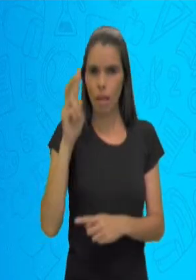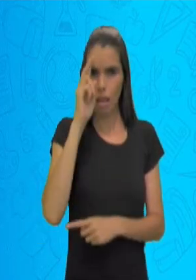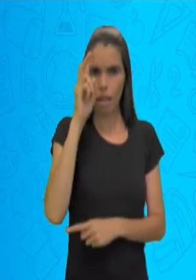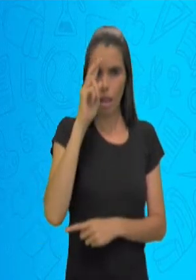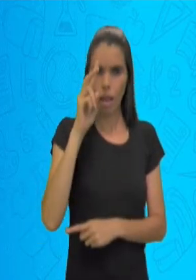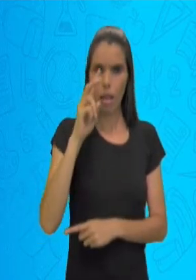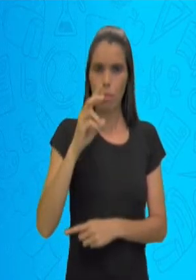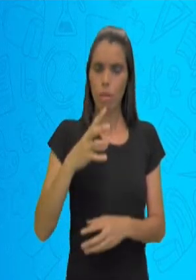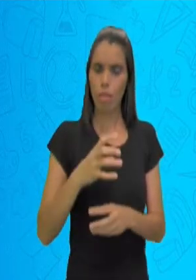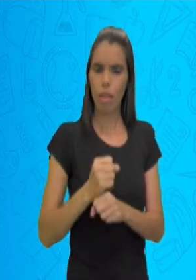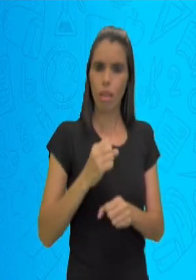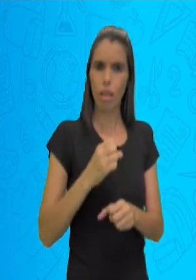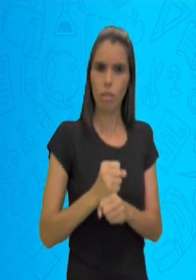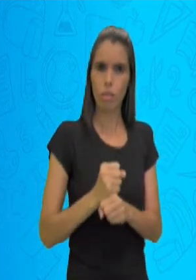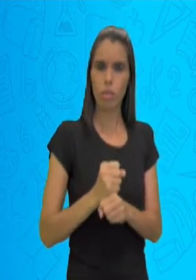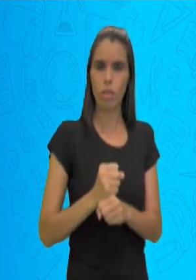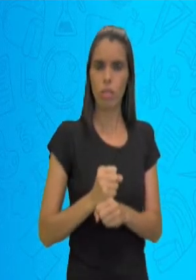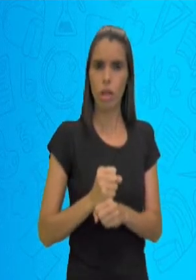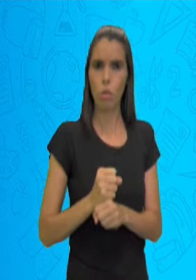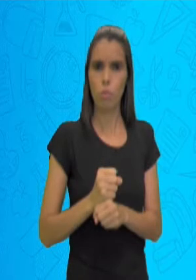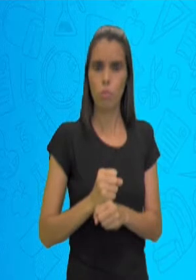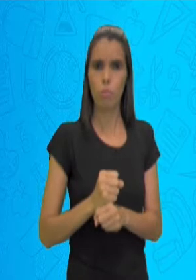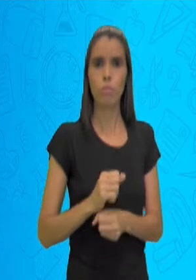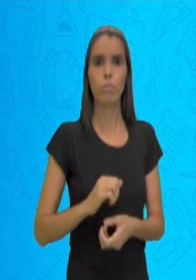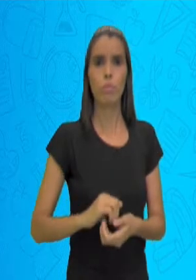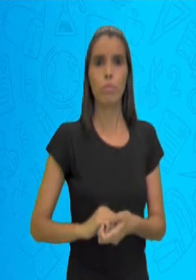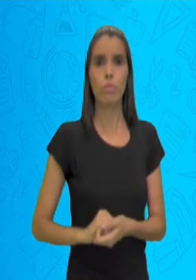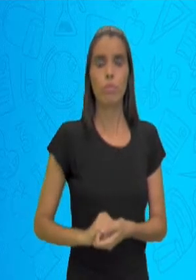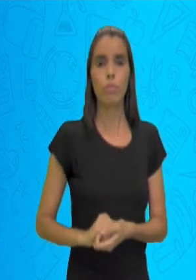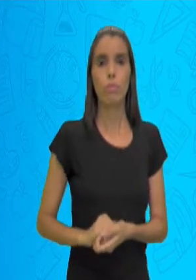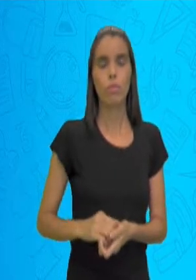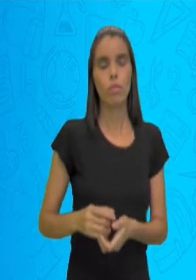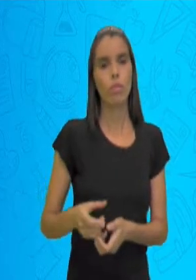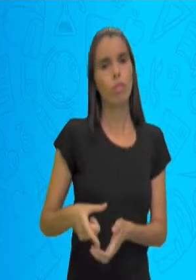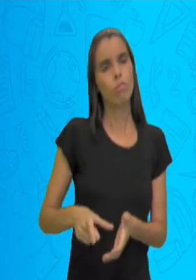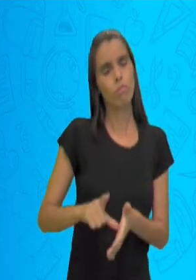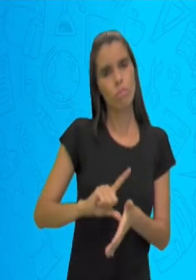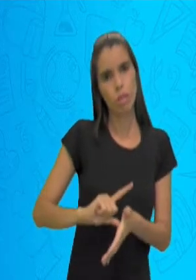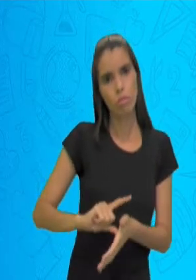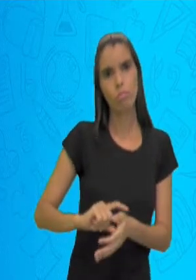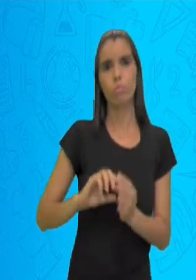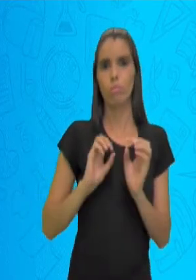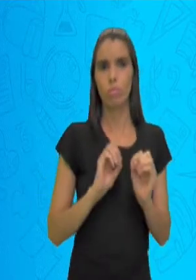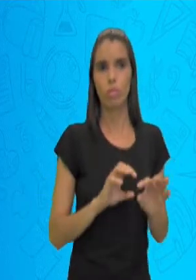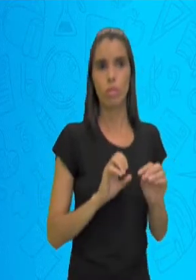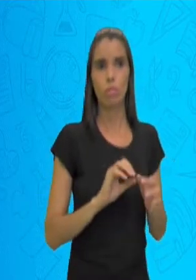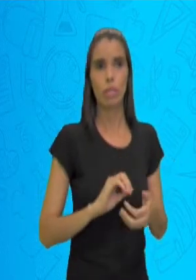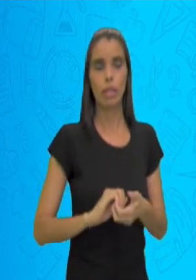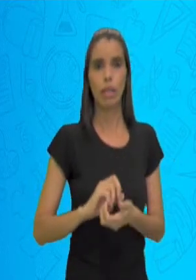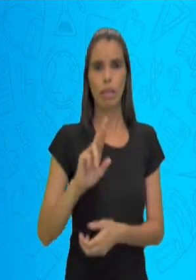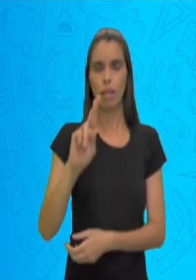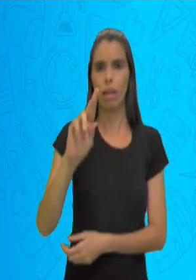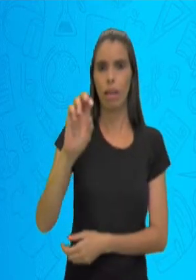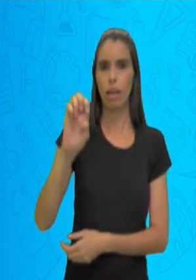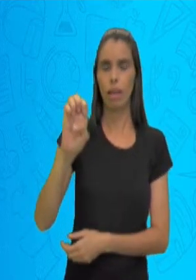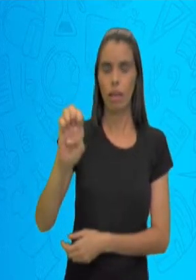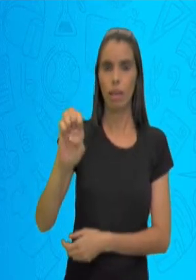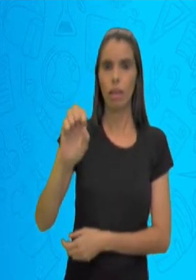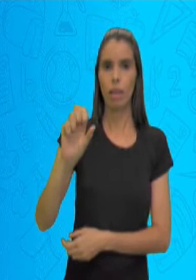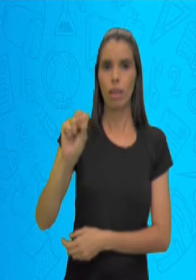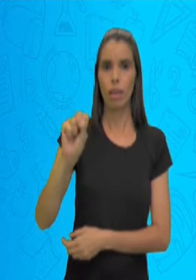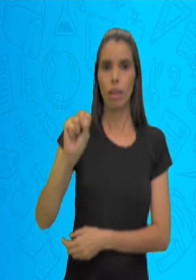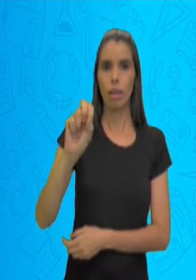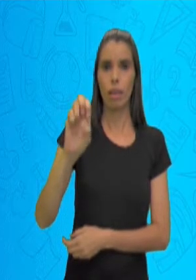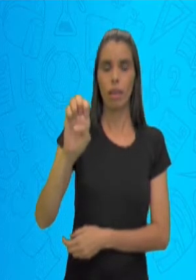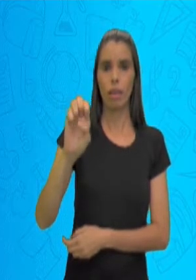com reserva? Eu posso colocar o número 10 aqui? Não. O número 10 ele é composto por uma dezena,